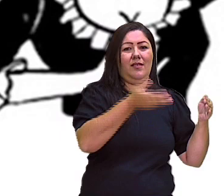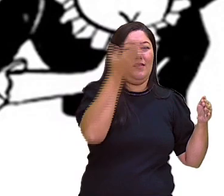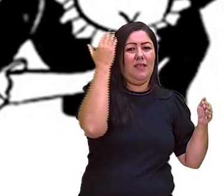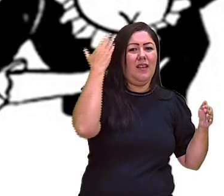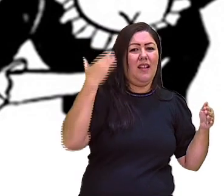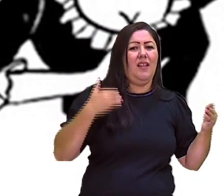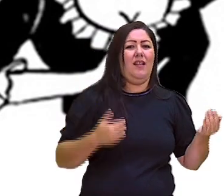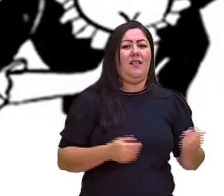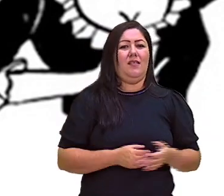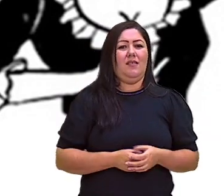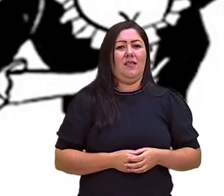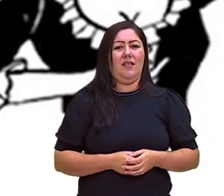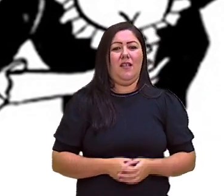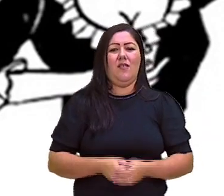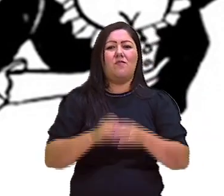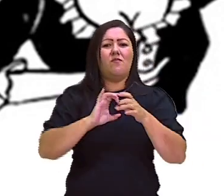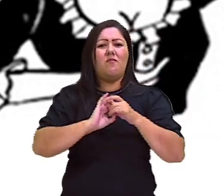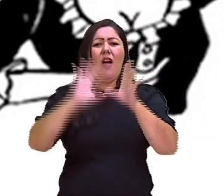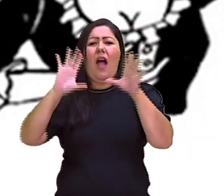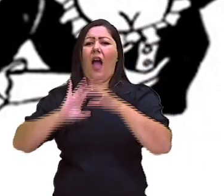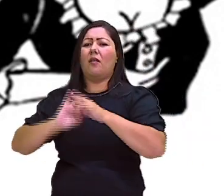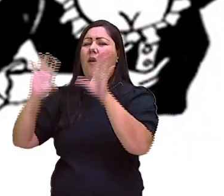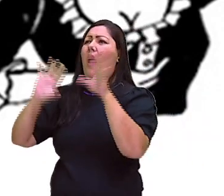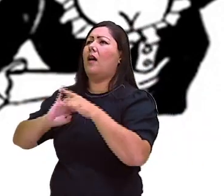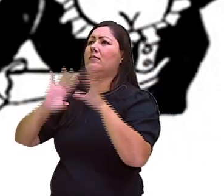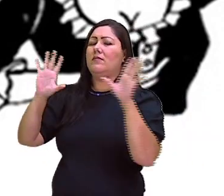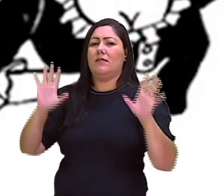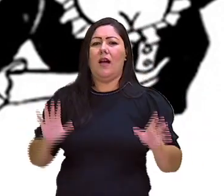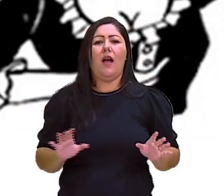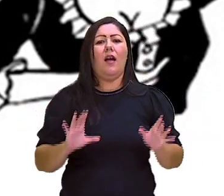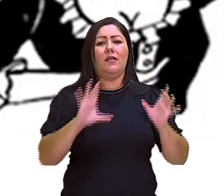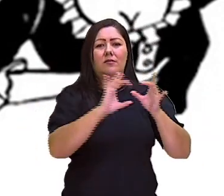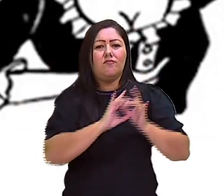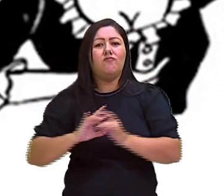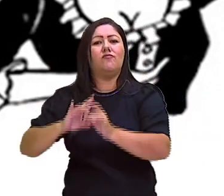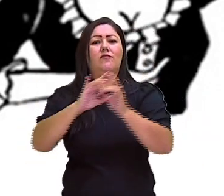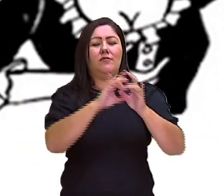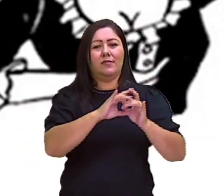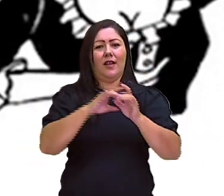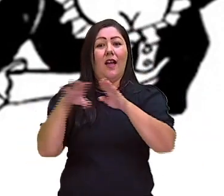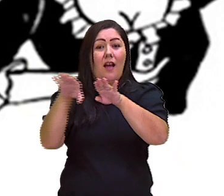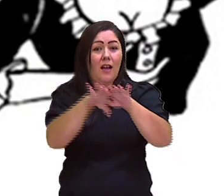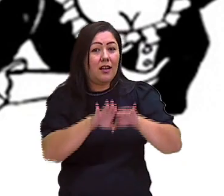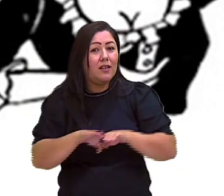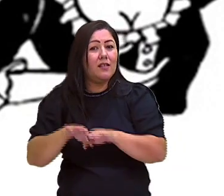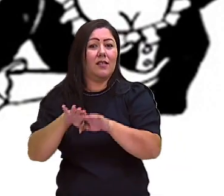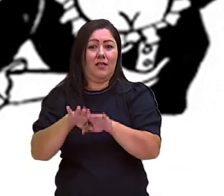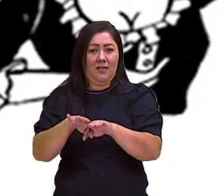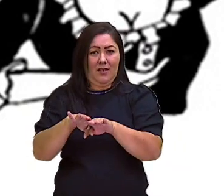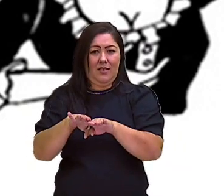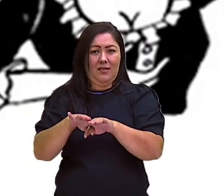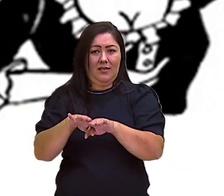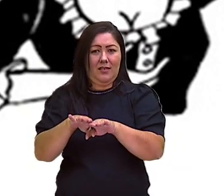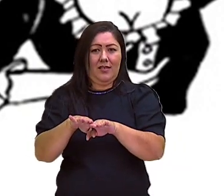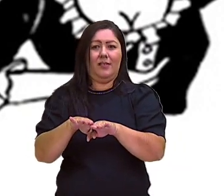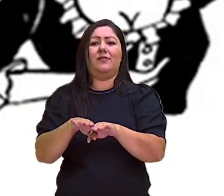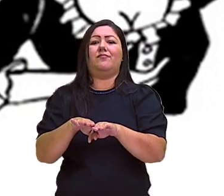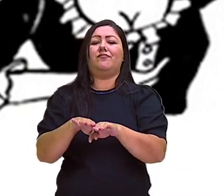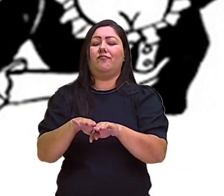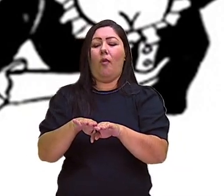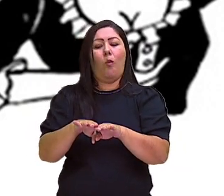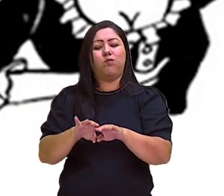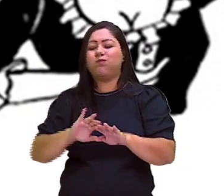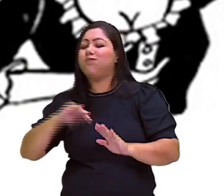Liberté, fraternité e igualité, liberdade, fraternidade e igualdade, não contemplava de fato a